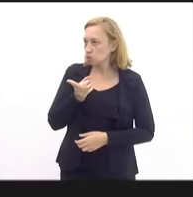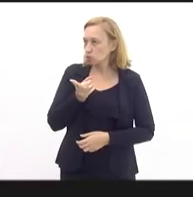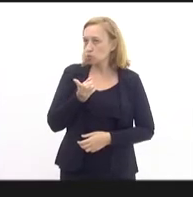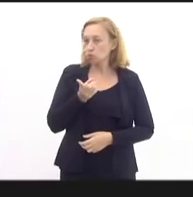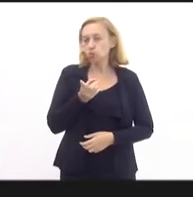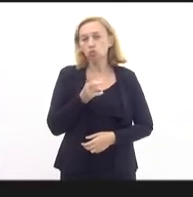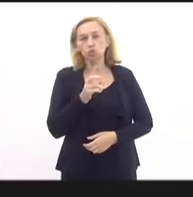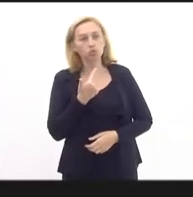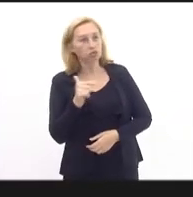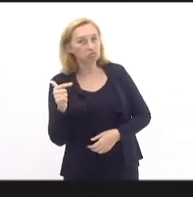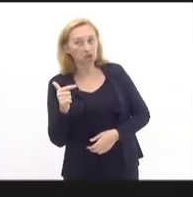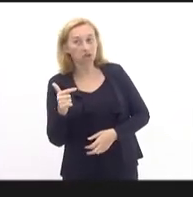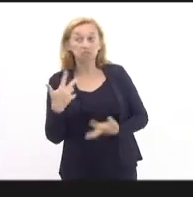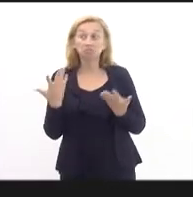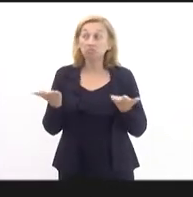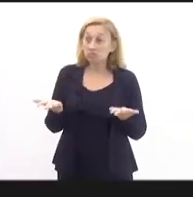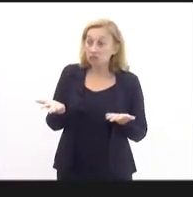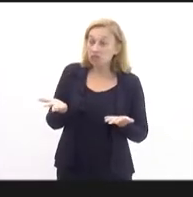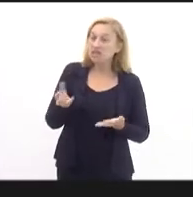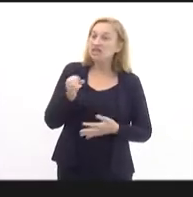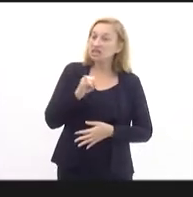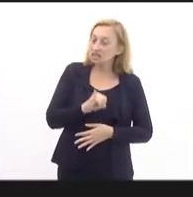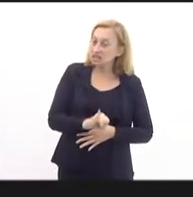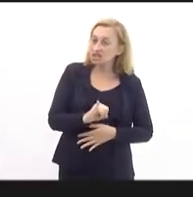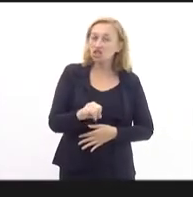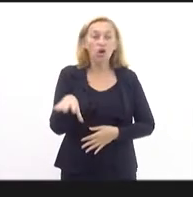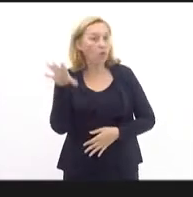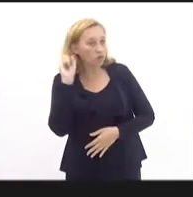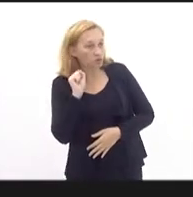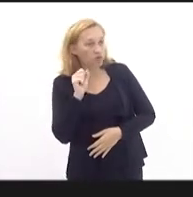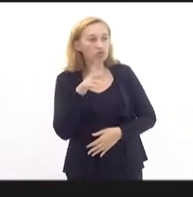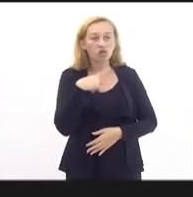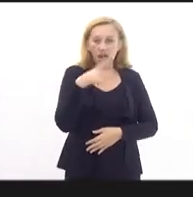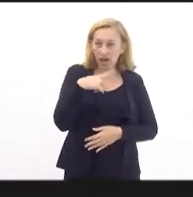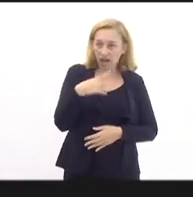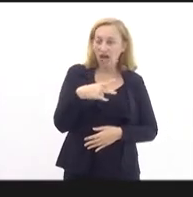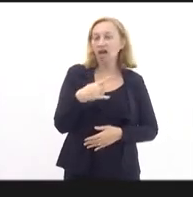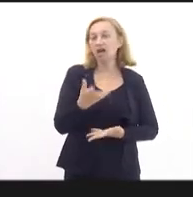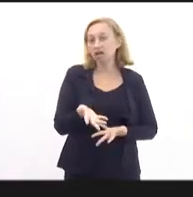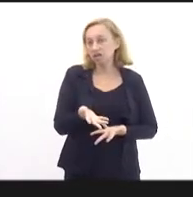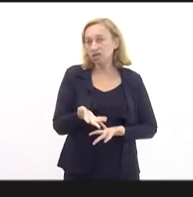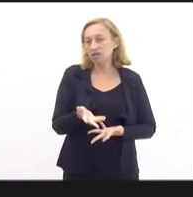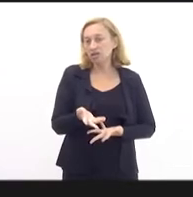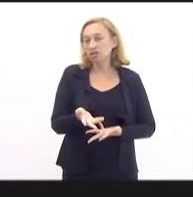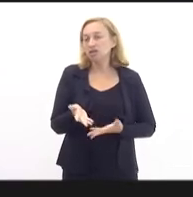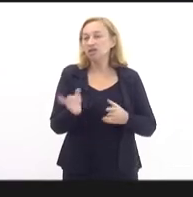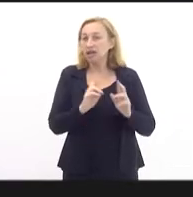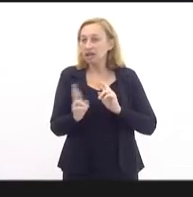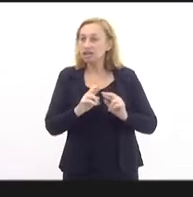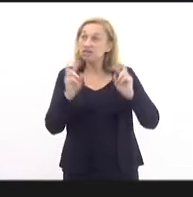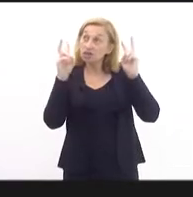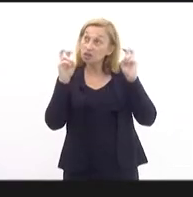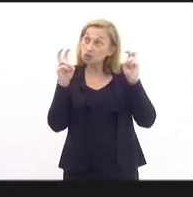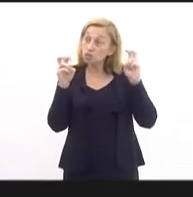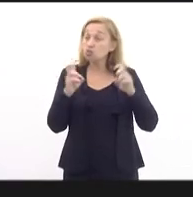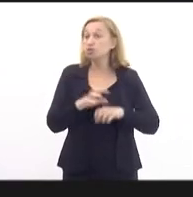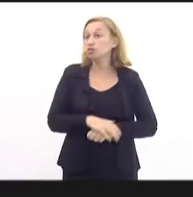tem conhecimento, se já escutou falar de alguma coisa em relação a isso, e se a